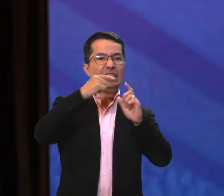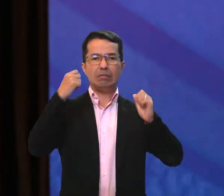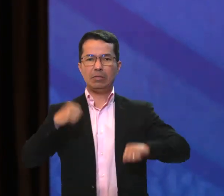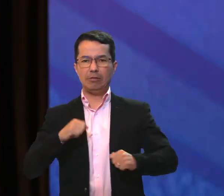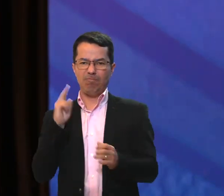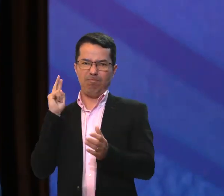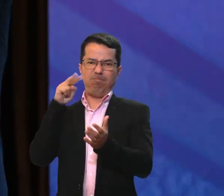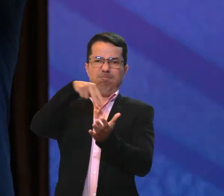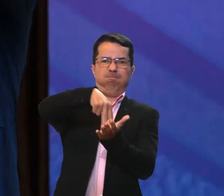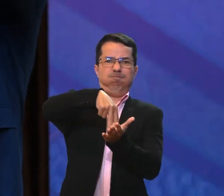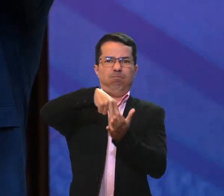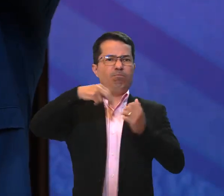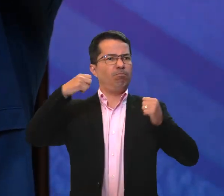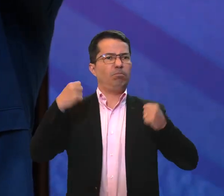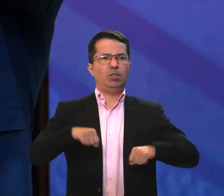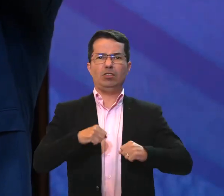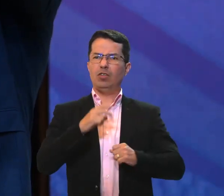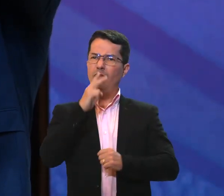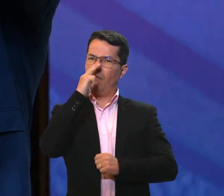Quem quer se levantar nesses dias?